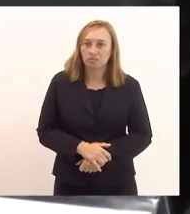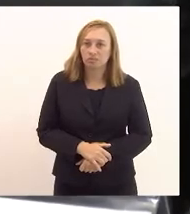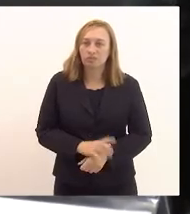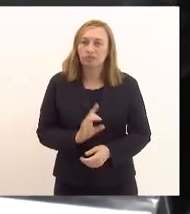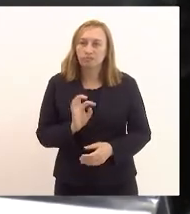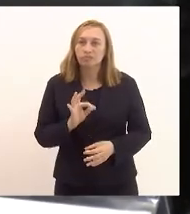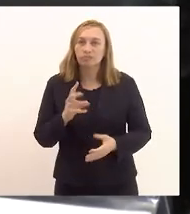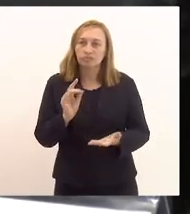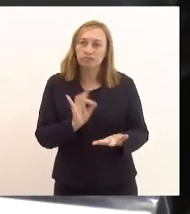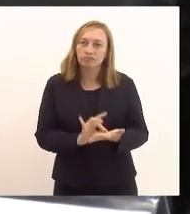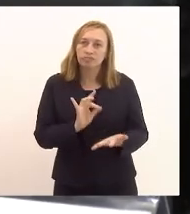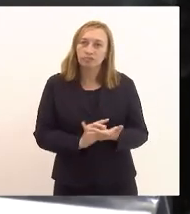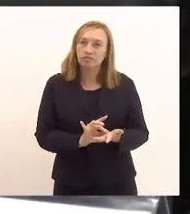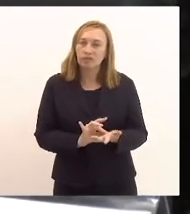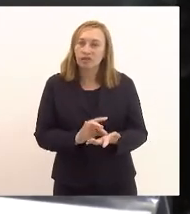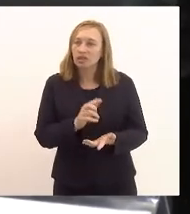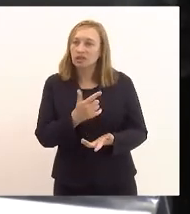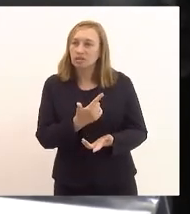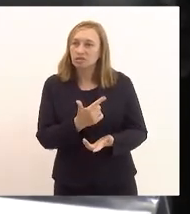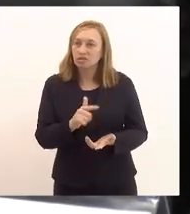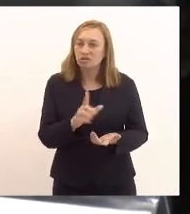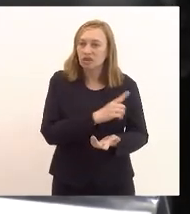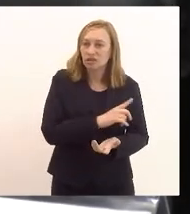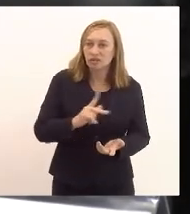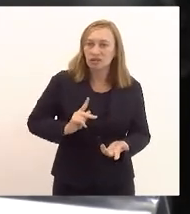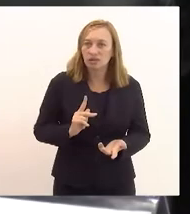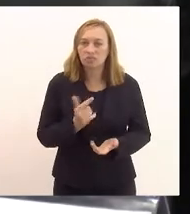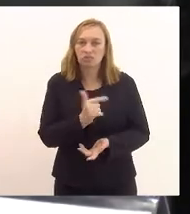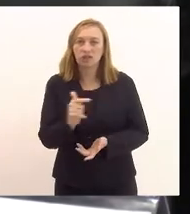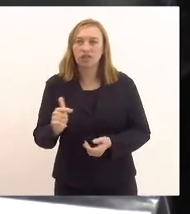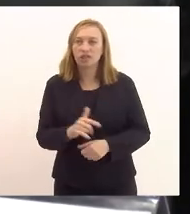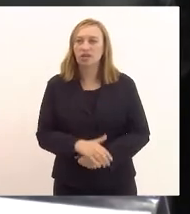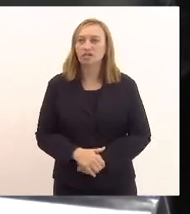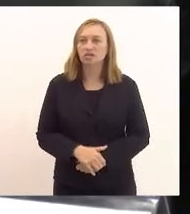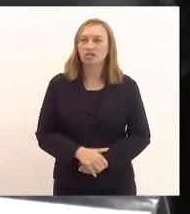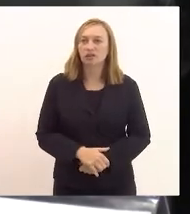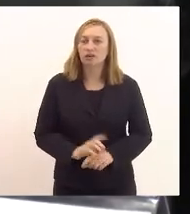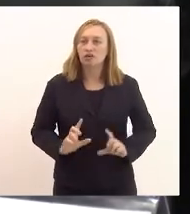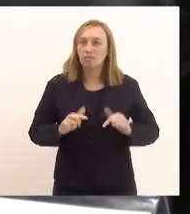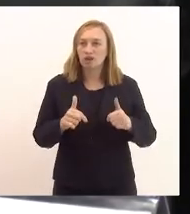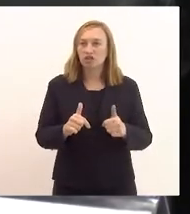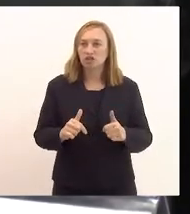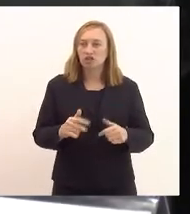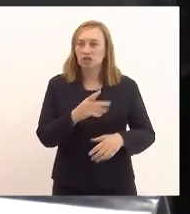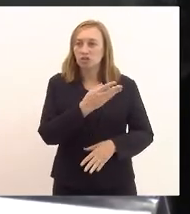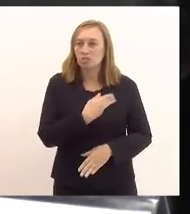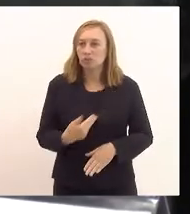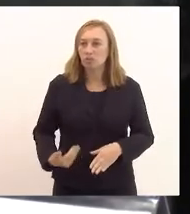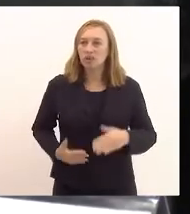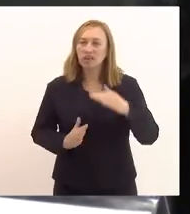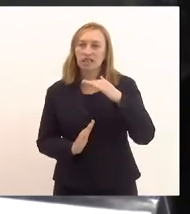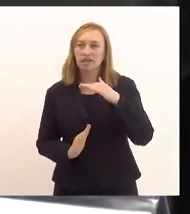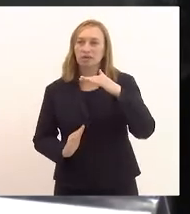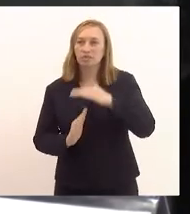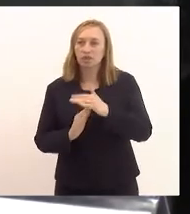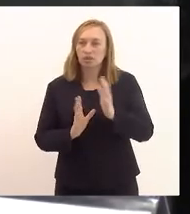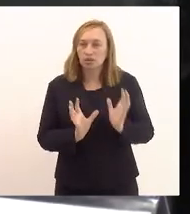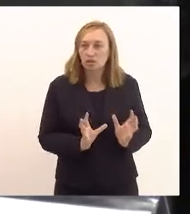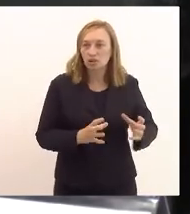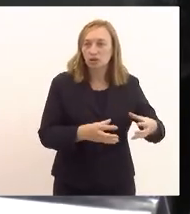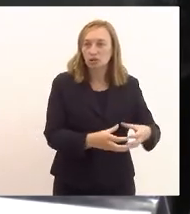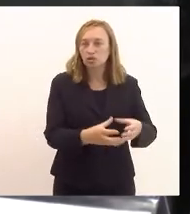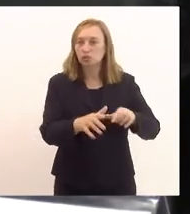verdade se não fosse a defensoria a gente não teria uma ação civil pública que limita as